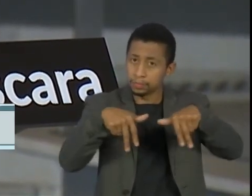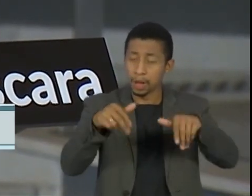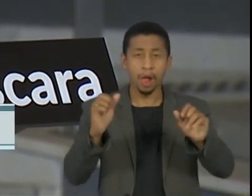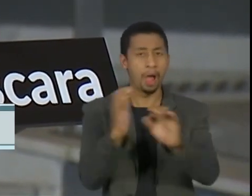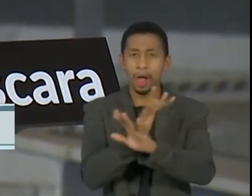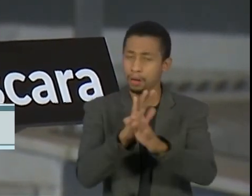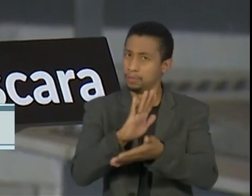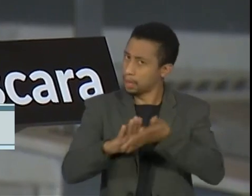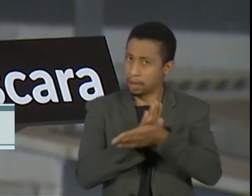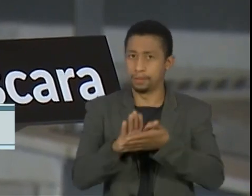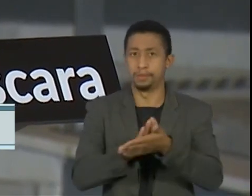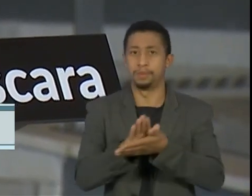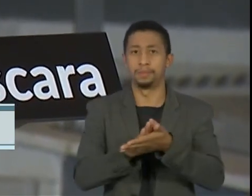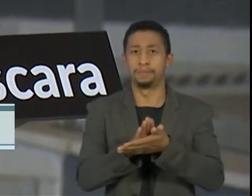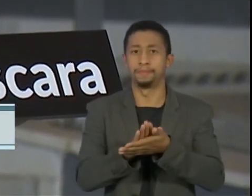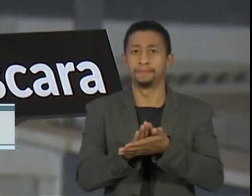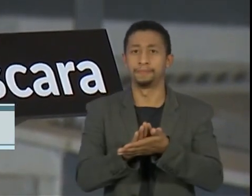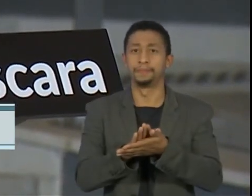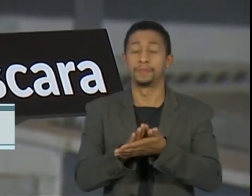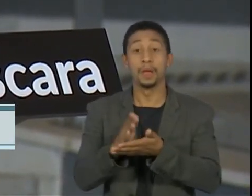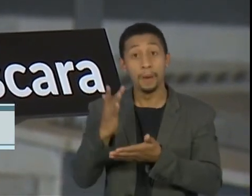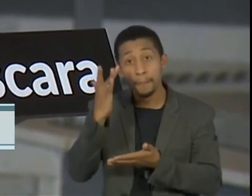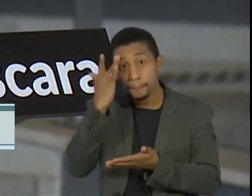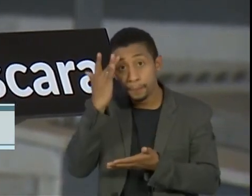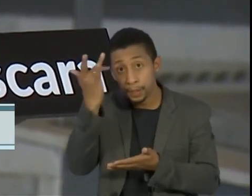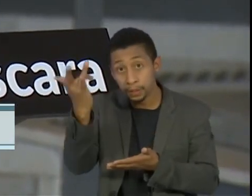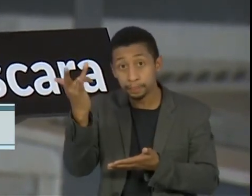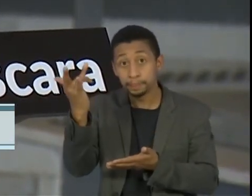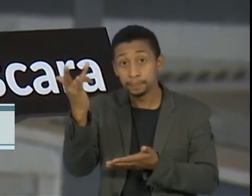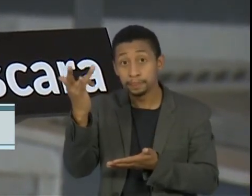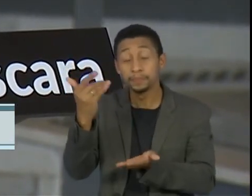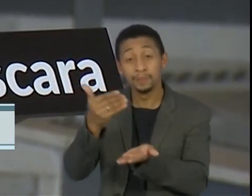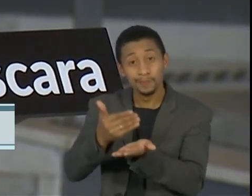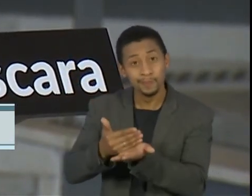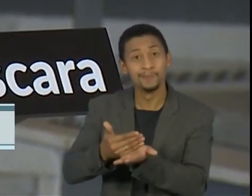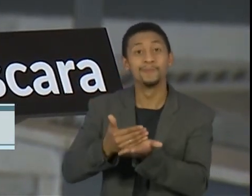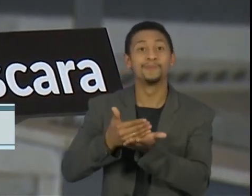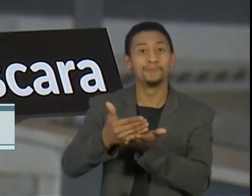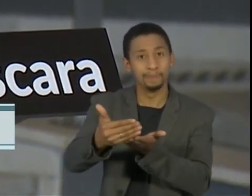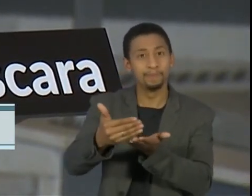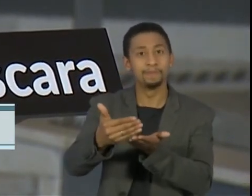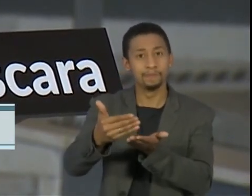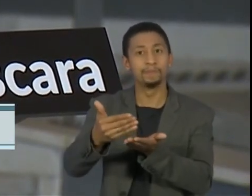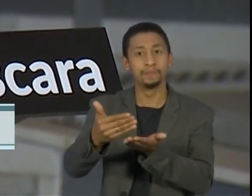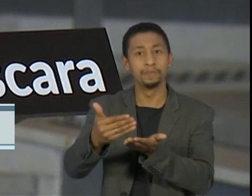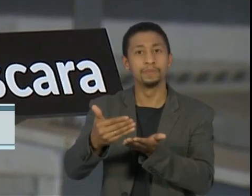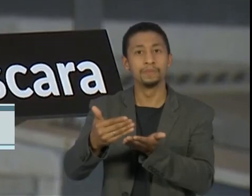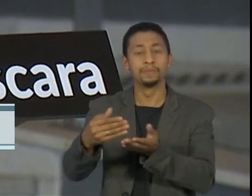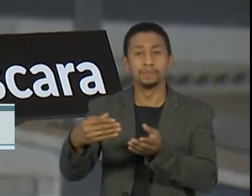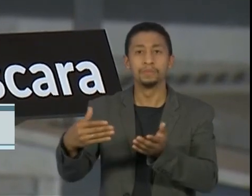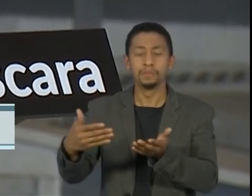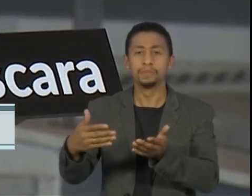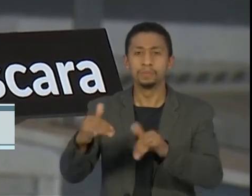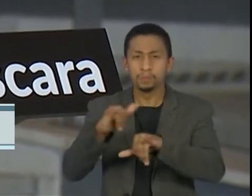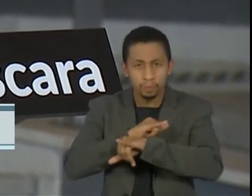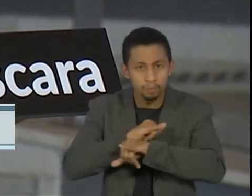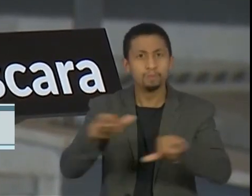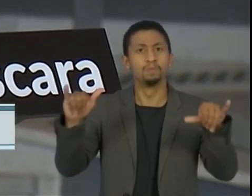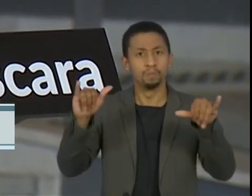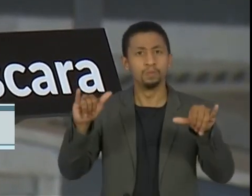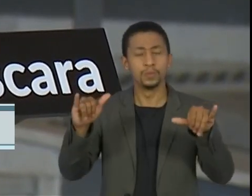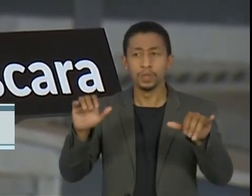nos estabelecimentos. Então, a partir de amanhã, a gente vai iniciar de uma forma bastante incisiva. Hoje, o